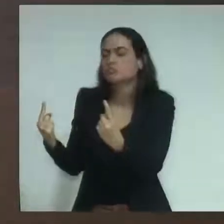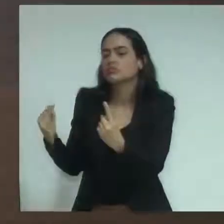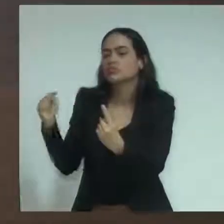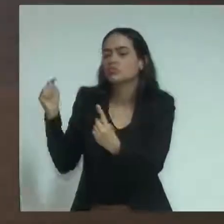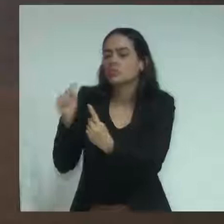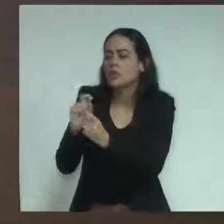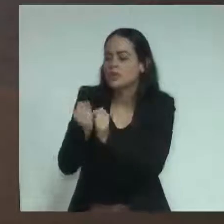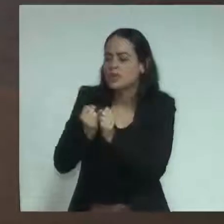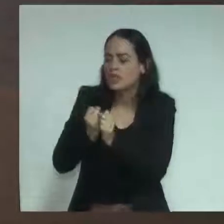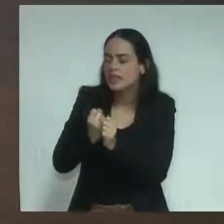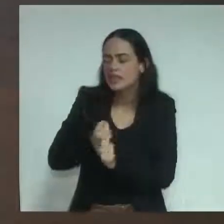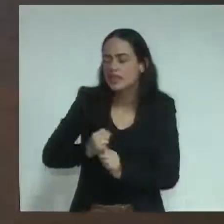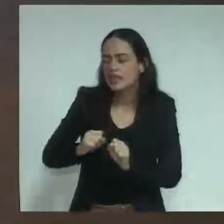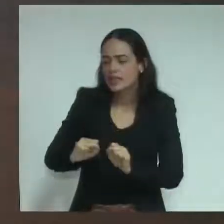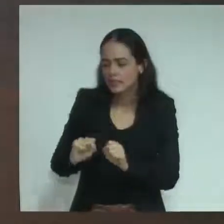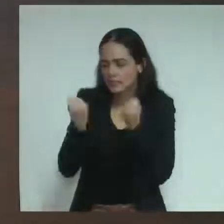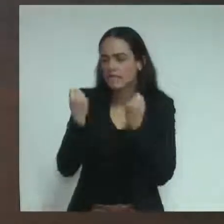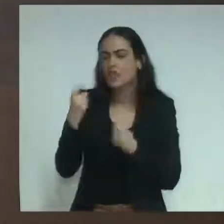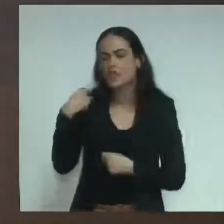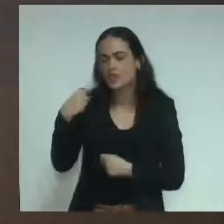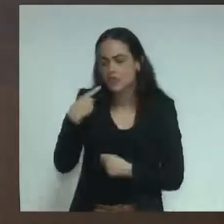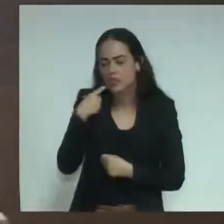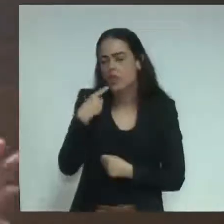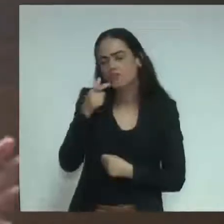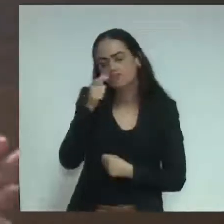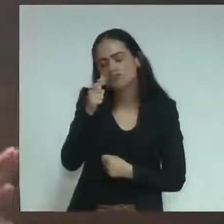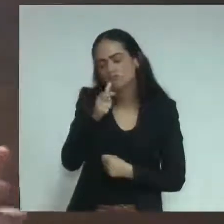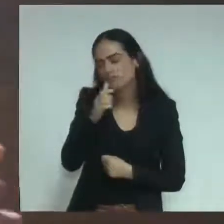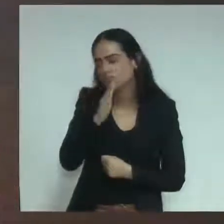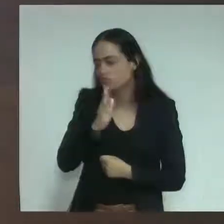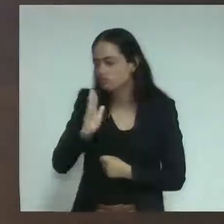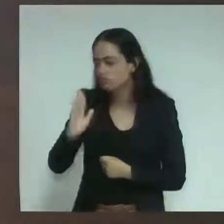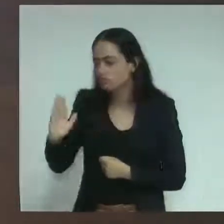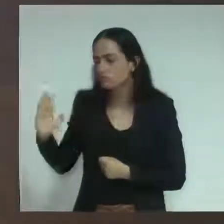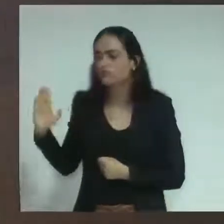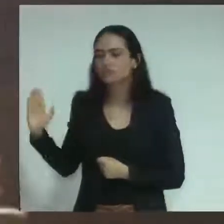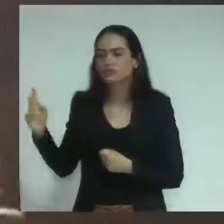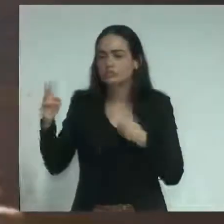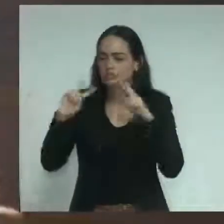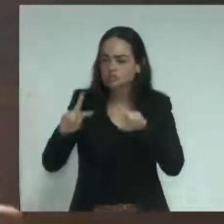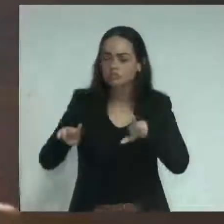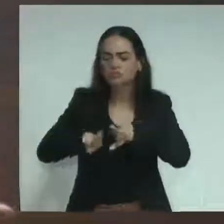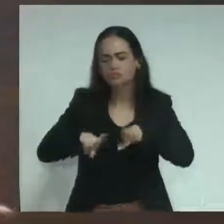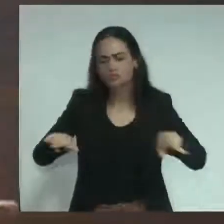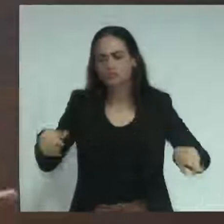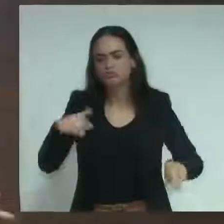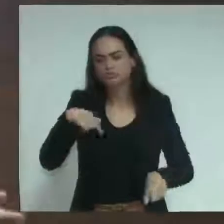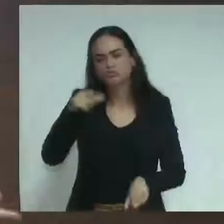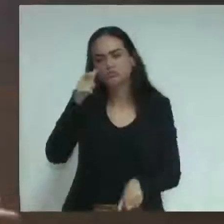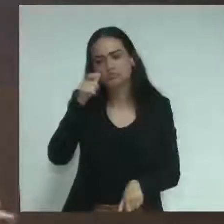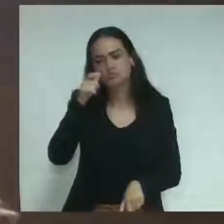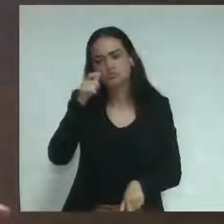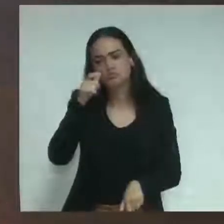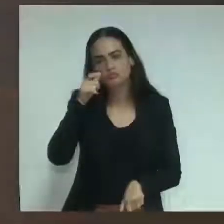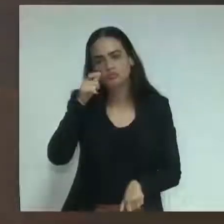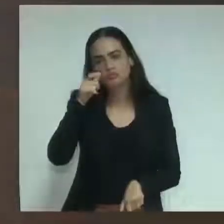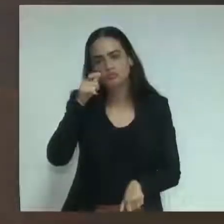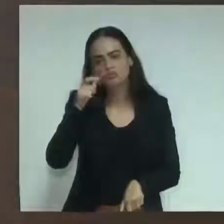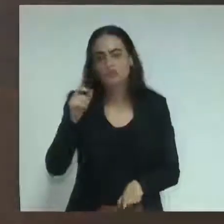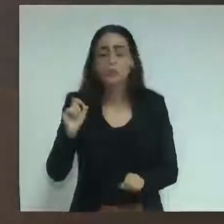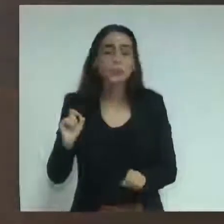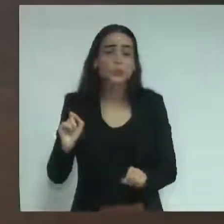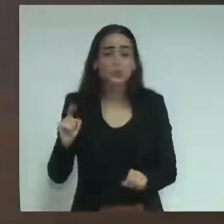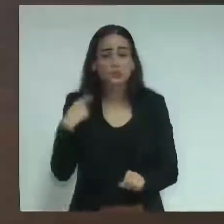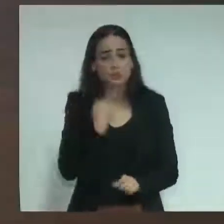advogado, mas não fui convencido, não é? Ouvi as oitivas também. E aí eu acredito que a gente precisa de uma reflexão.